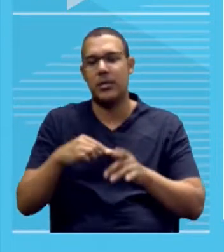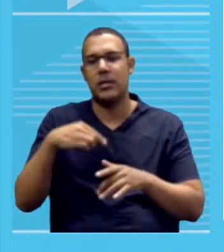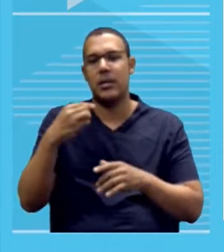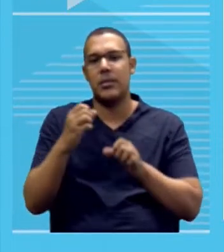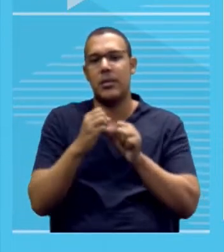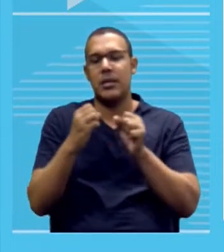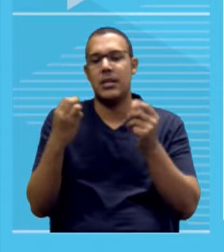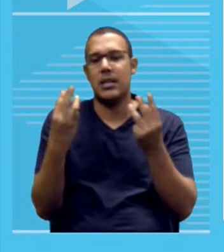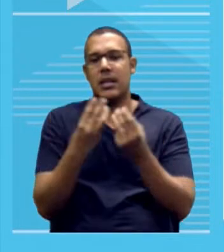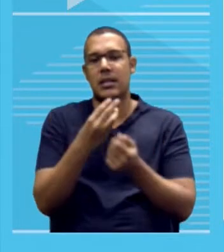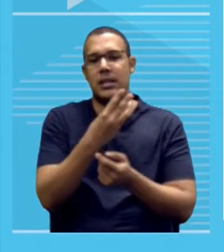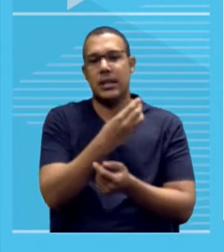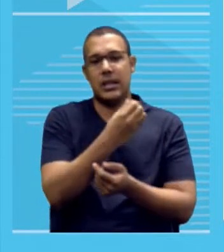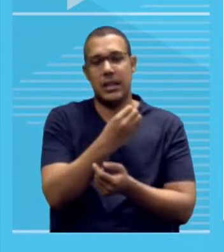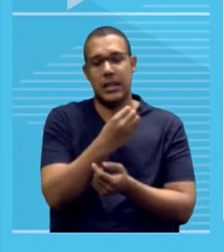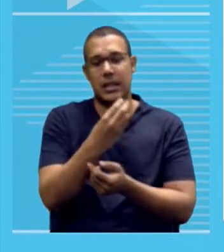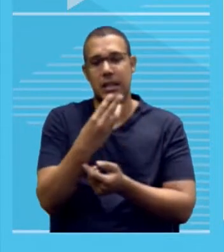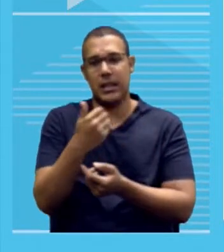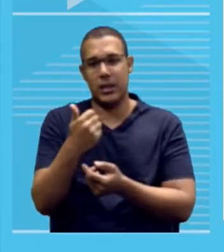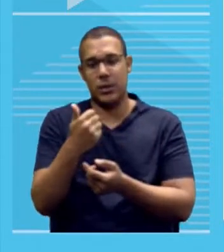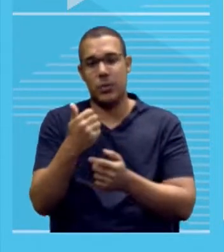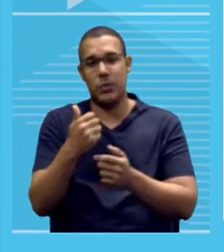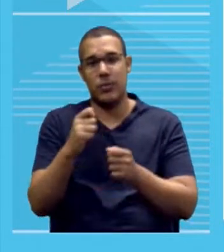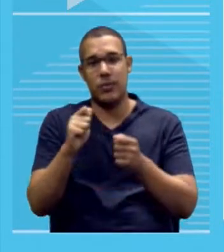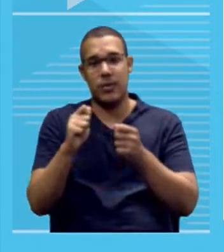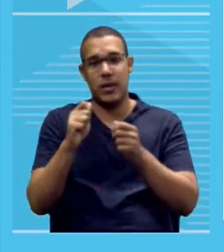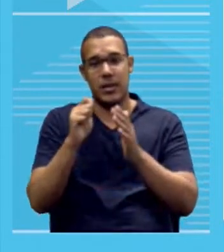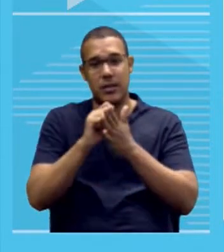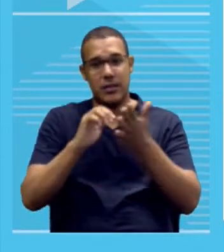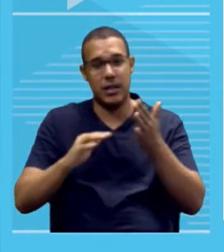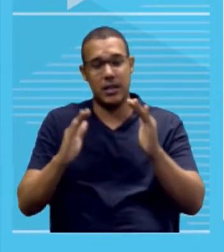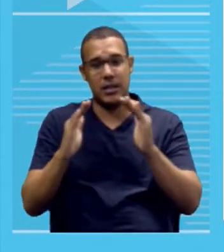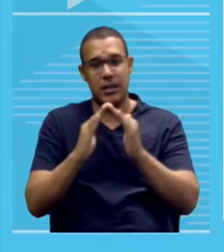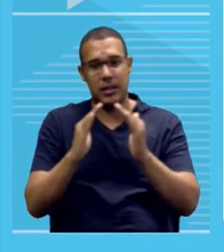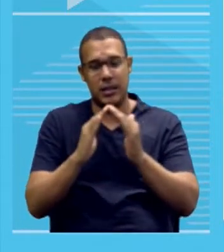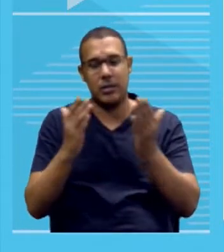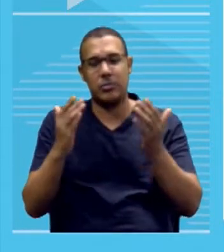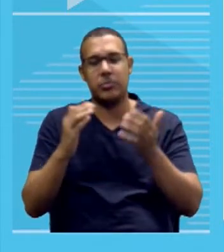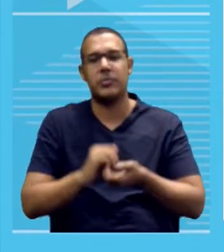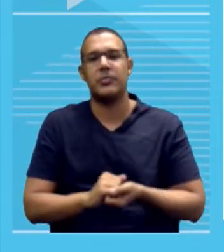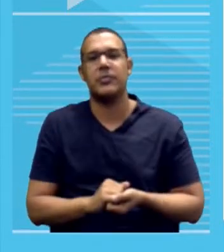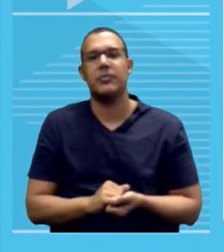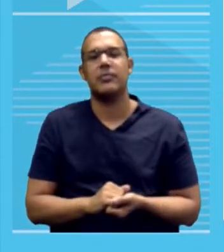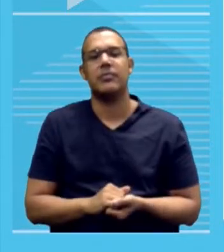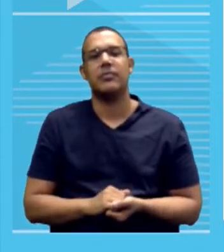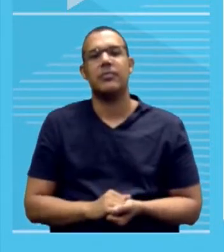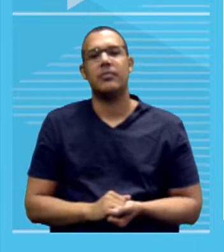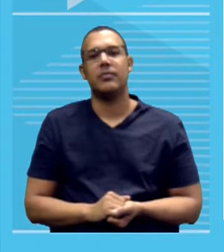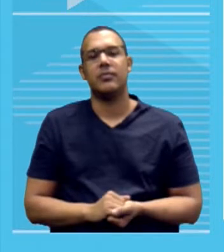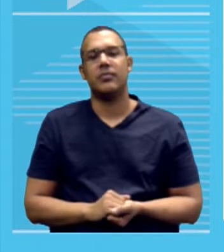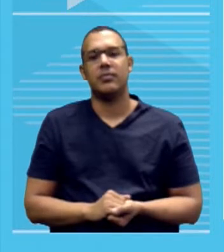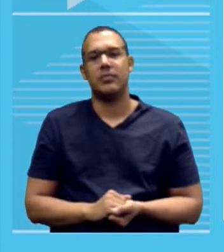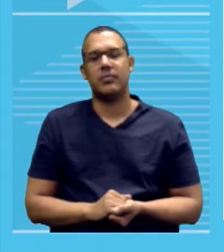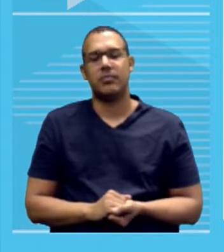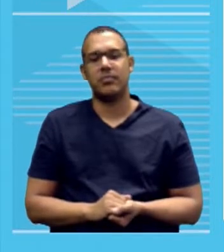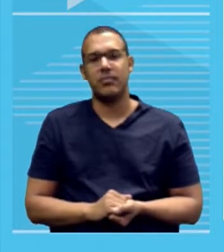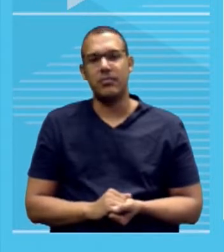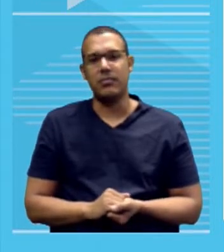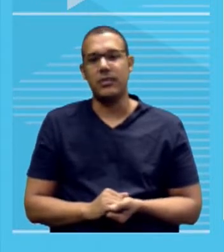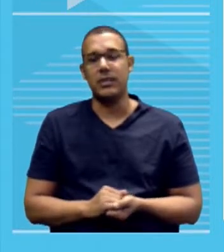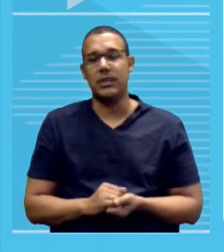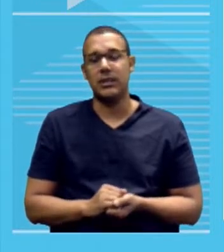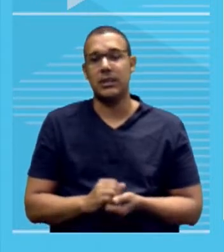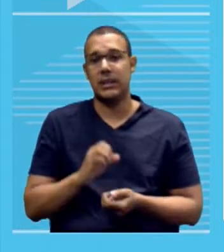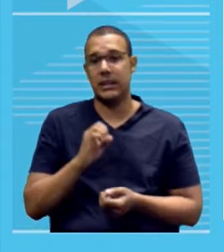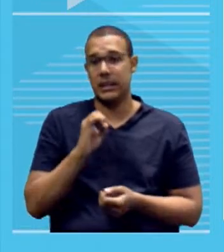se a gente conseguir chegar até lá tudo bem se não também não tem nenhum problema a gente reorganiza e na aula que vem